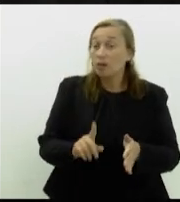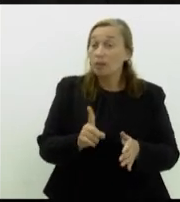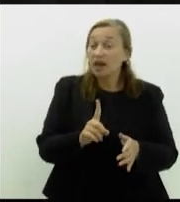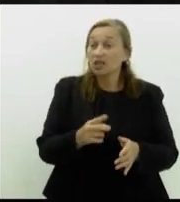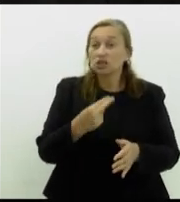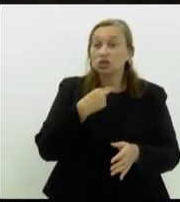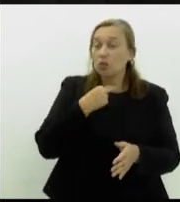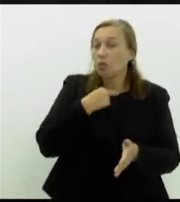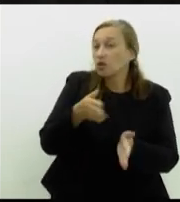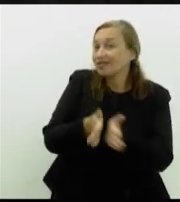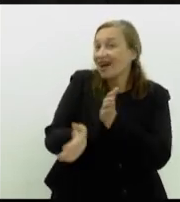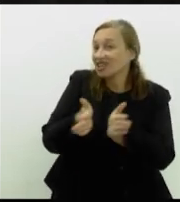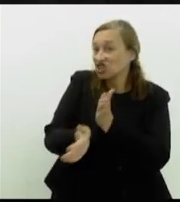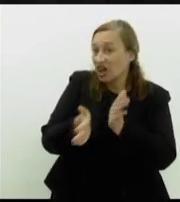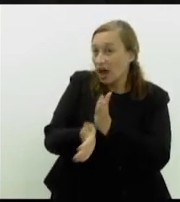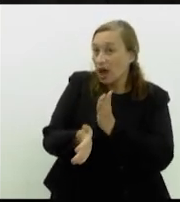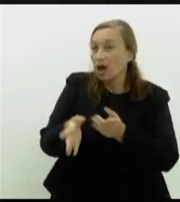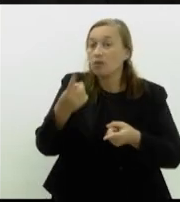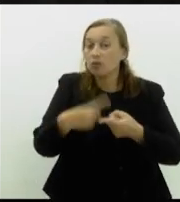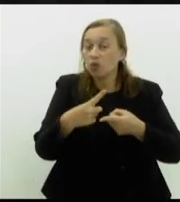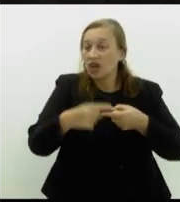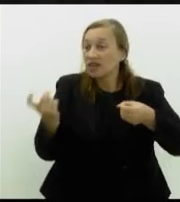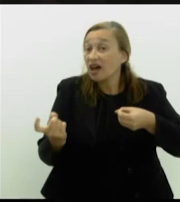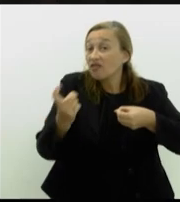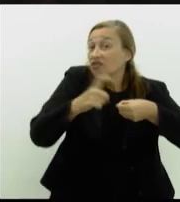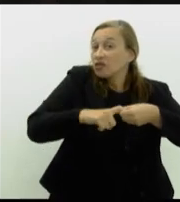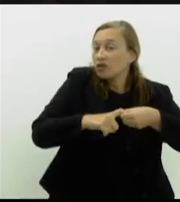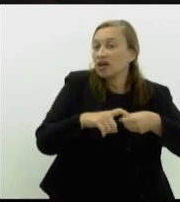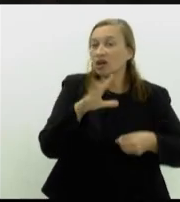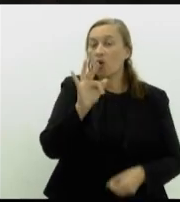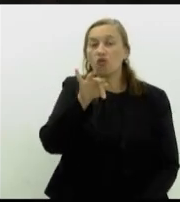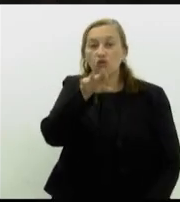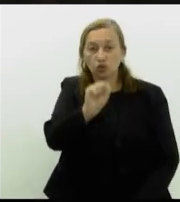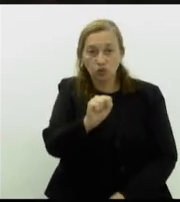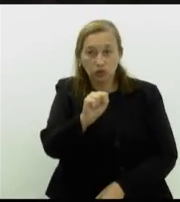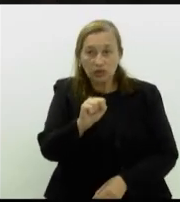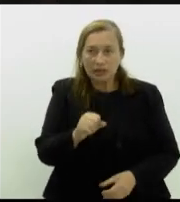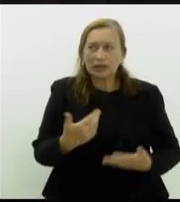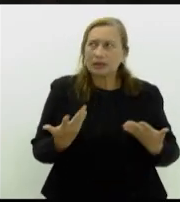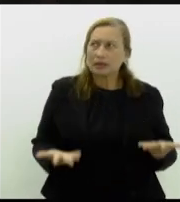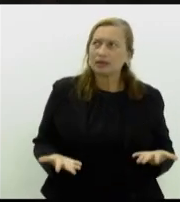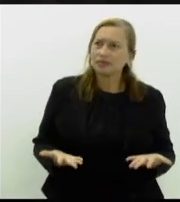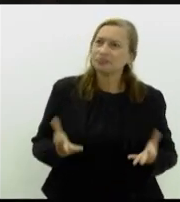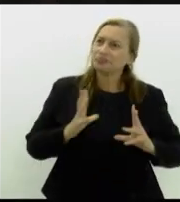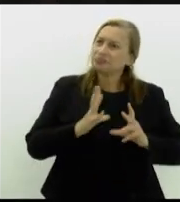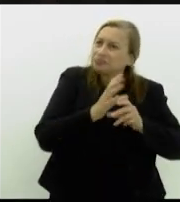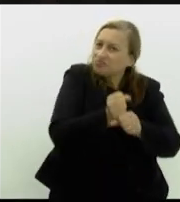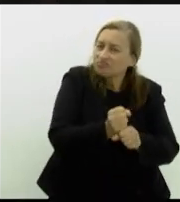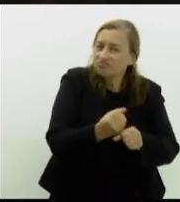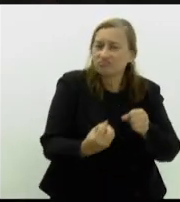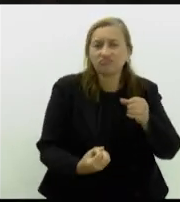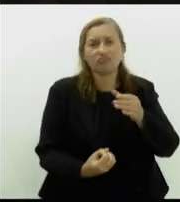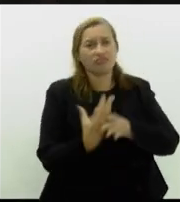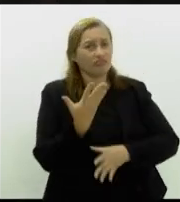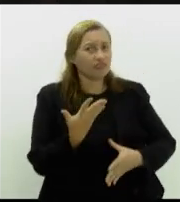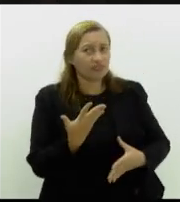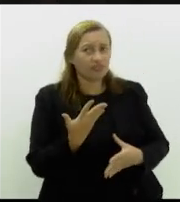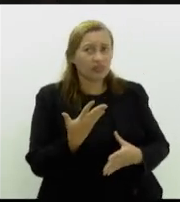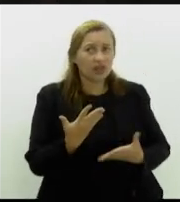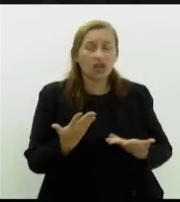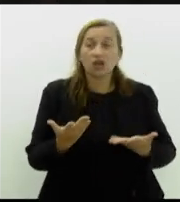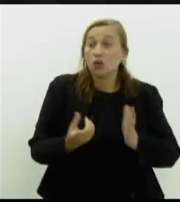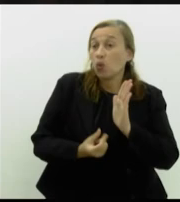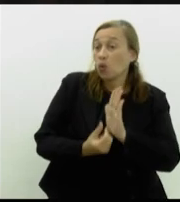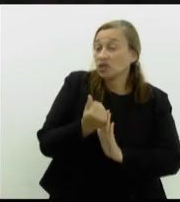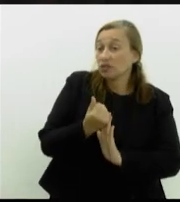pode gastar porque está vinculado aos fundos. Isso é contabilidade criativa. Enquanto o